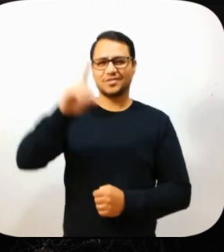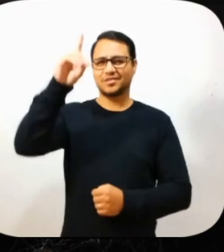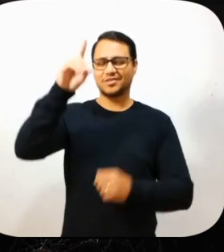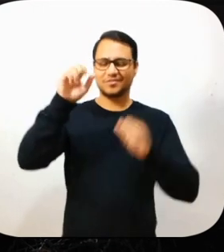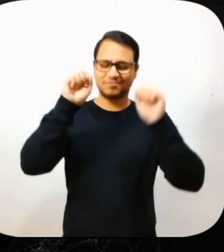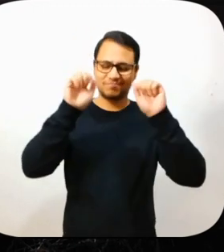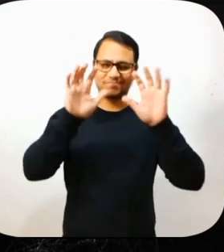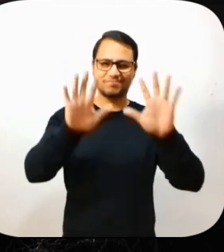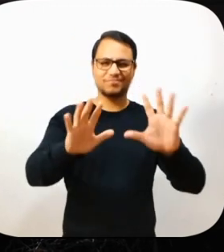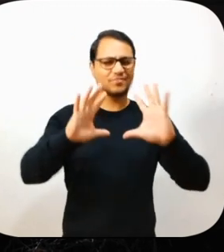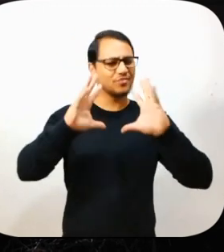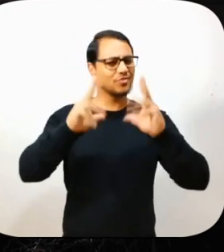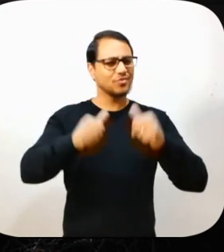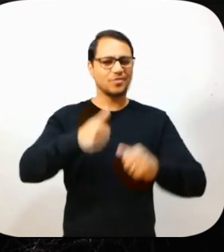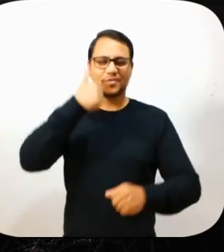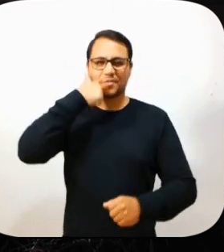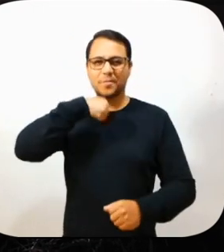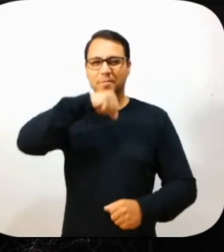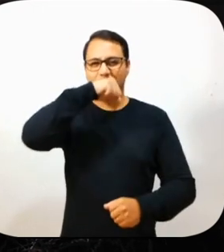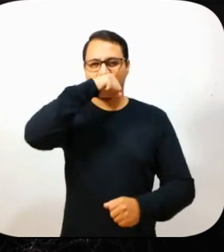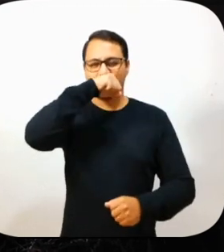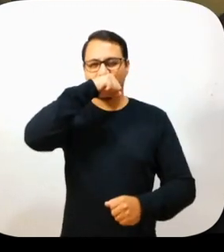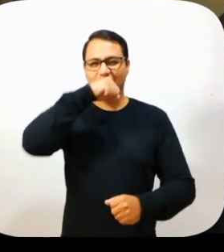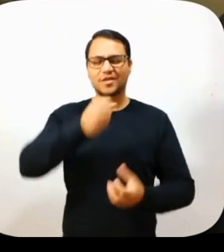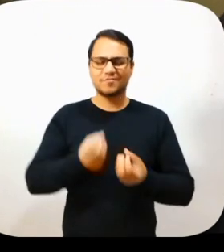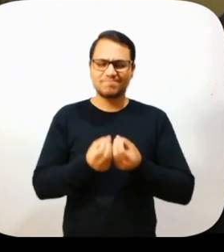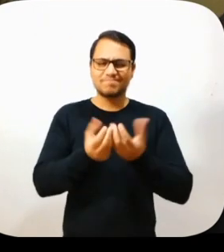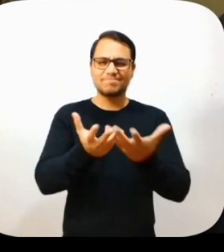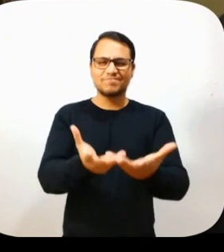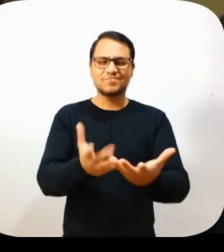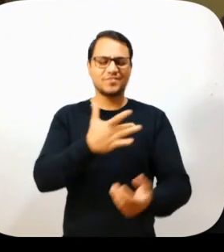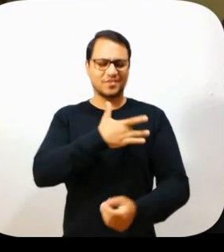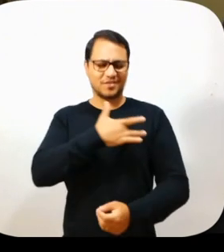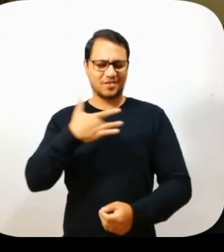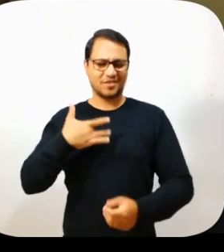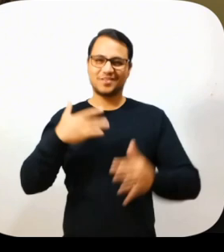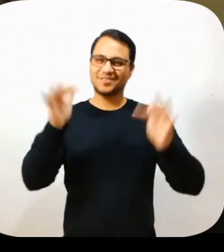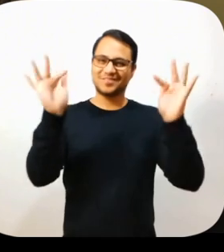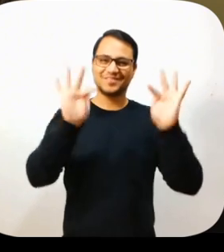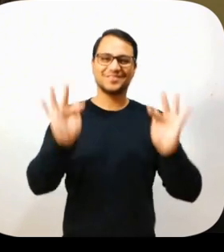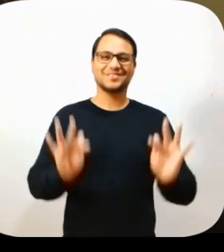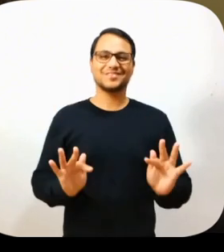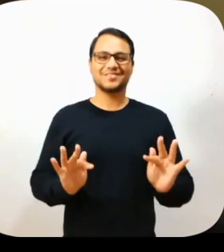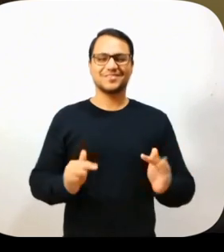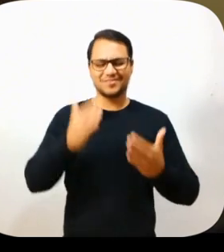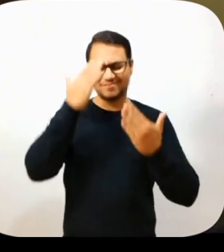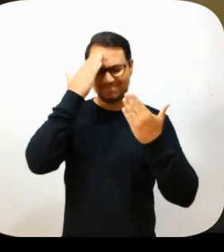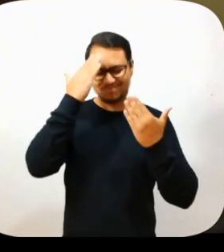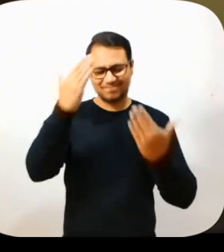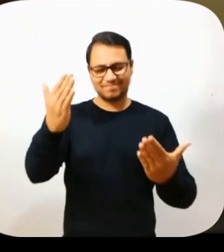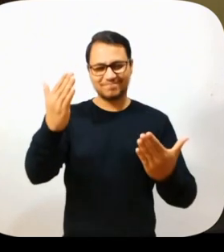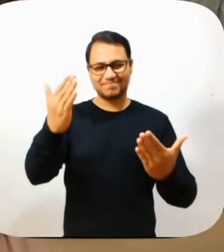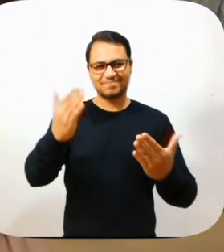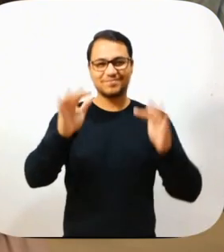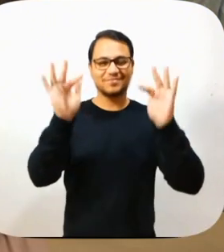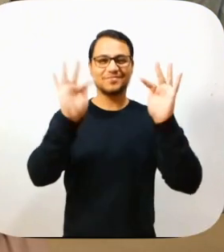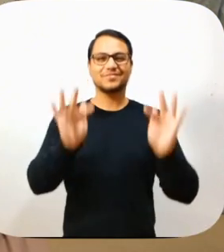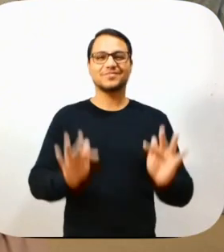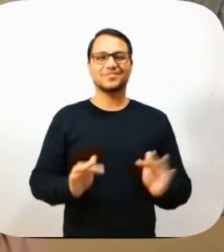Deus abençoe todas as mães e dê a elas muita saúde e felicidade.